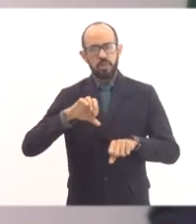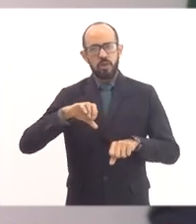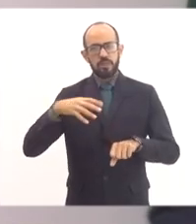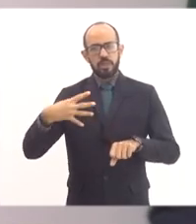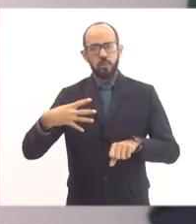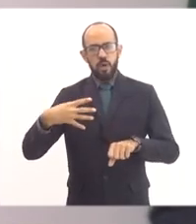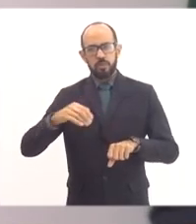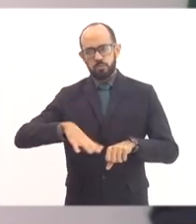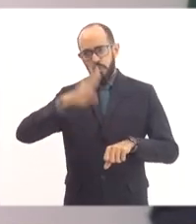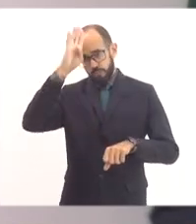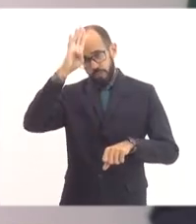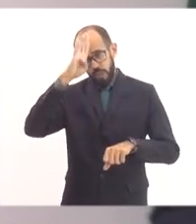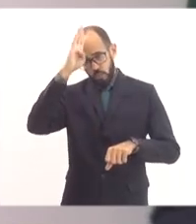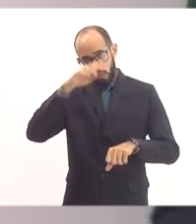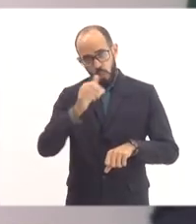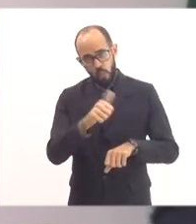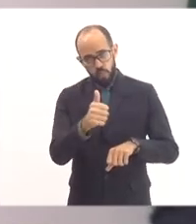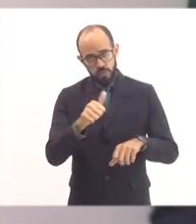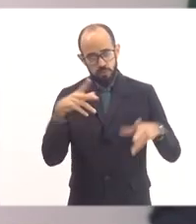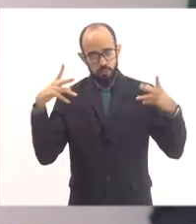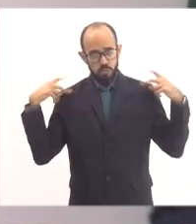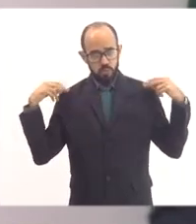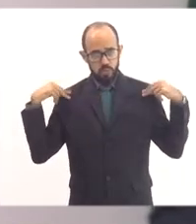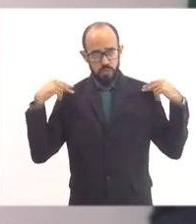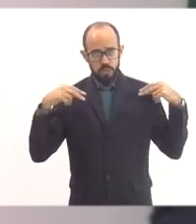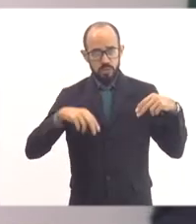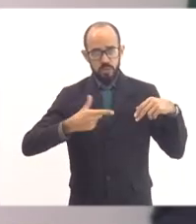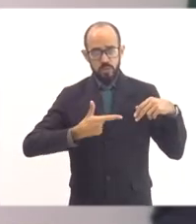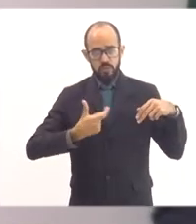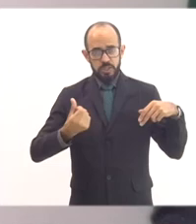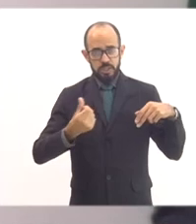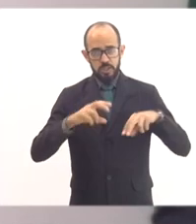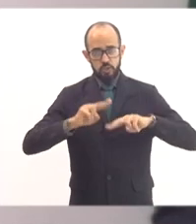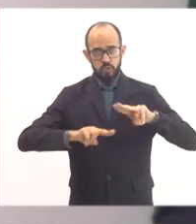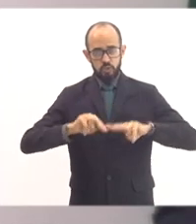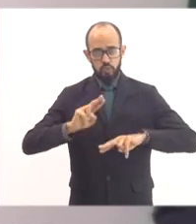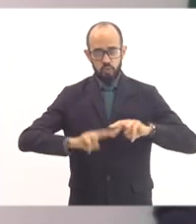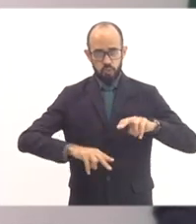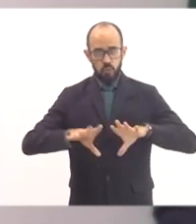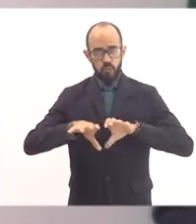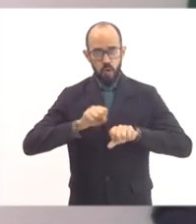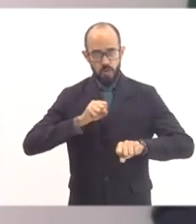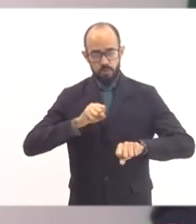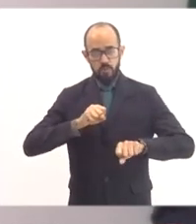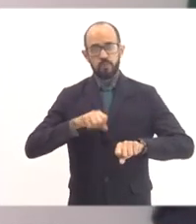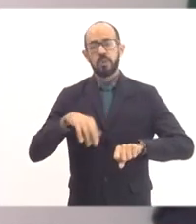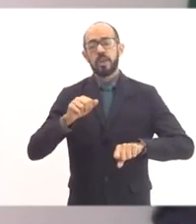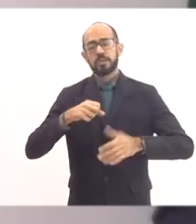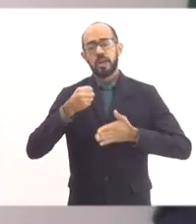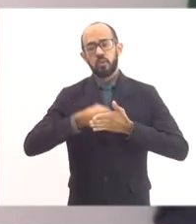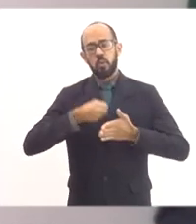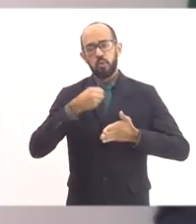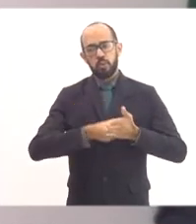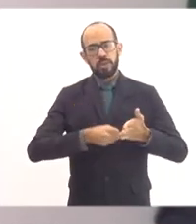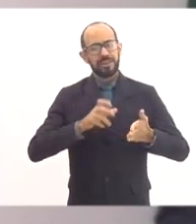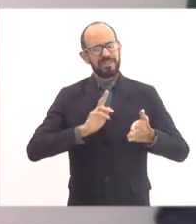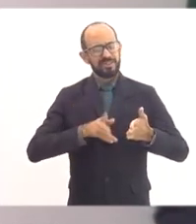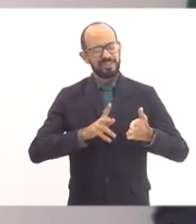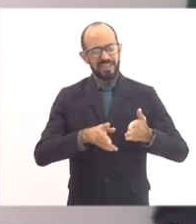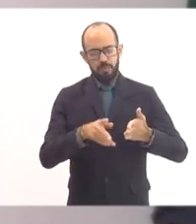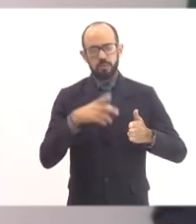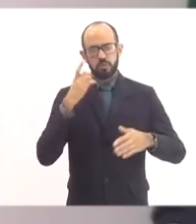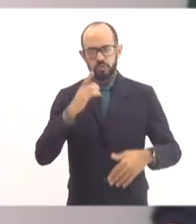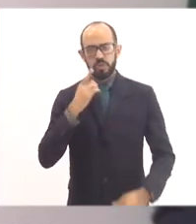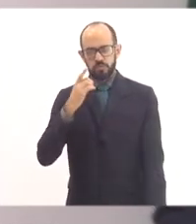soldados motoristas se formando agora, dia 26 de junho, e essa briga ela tem sido constante dos deputados,